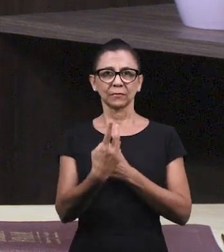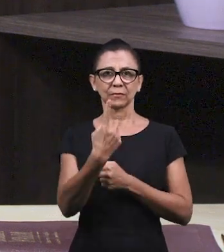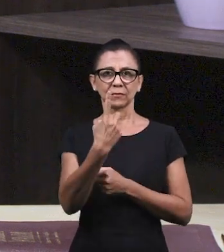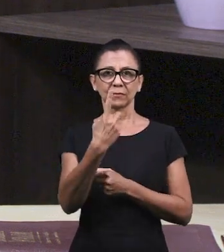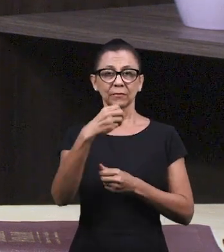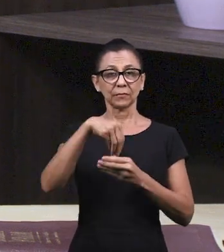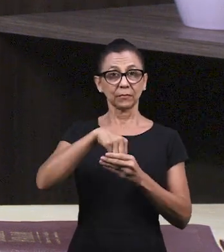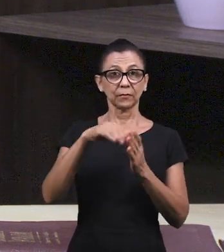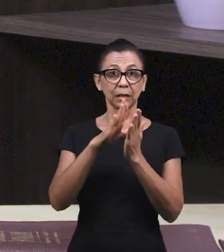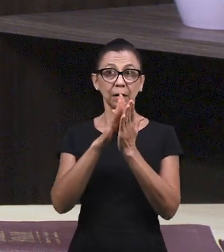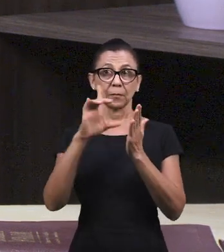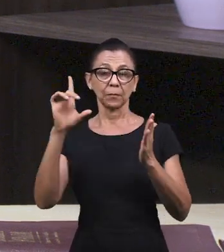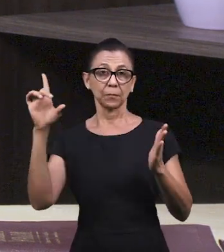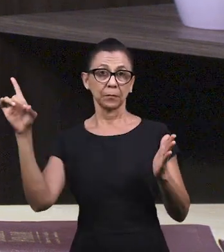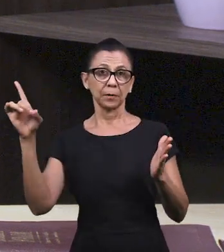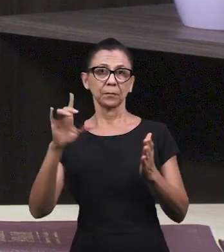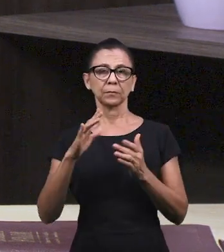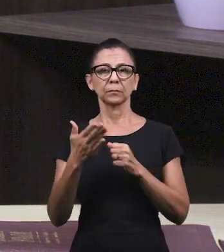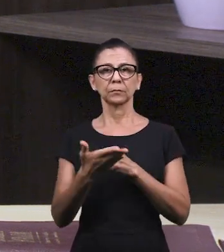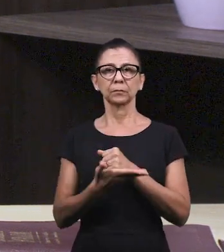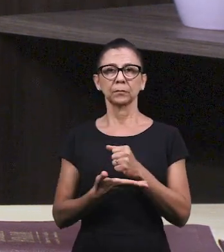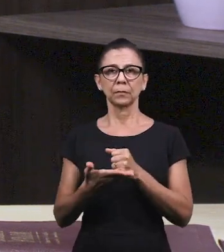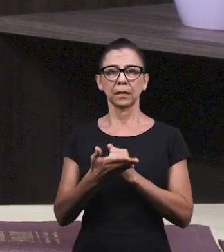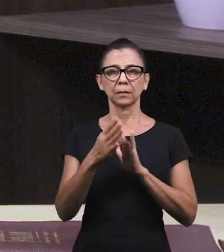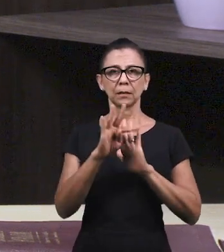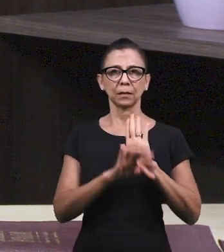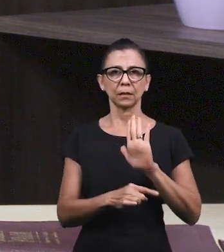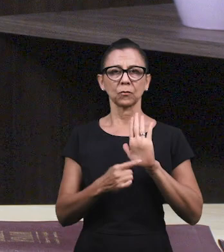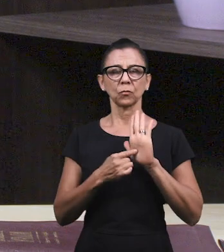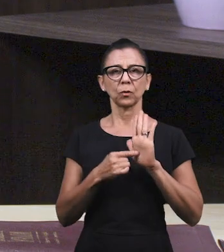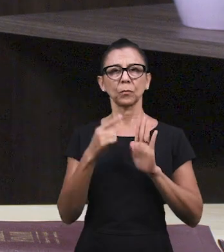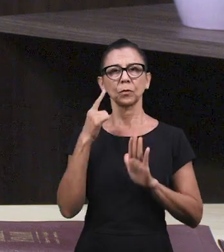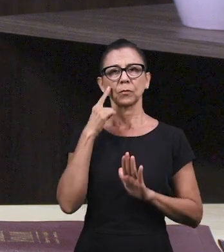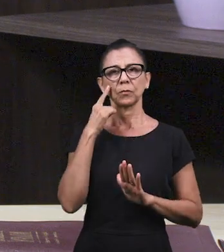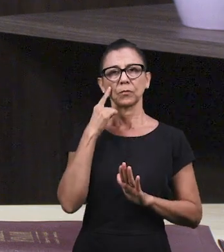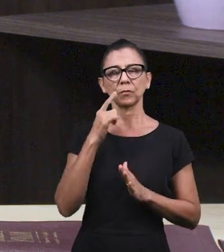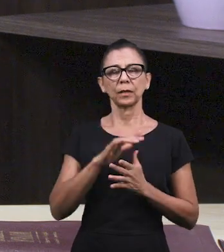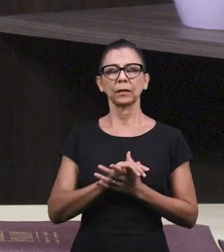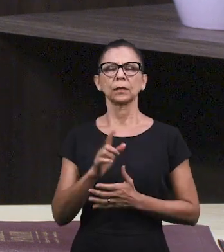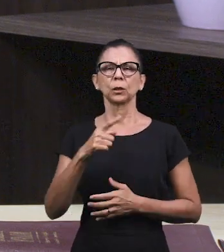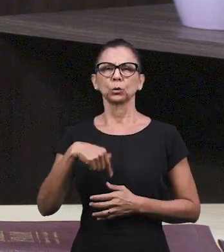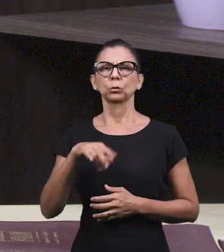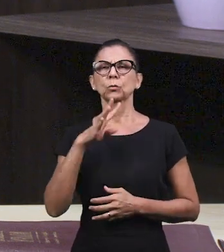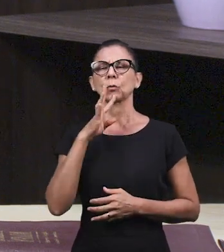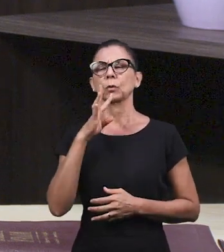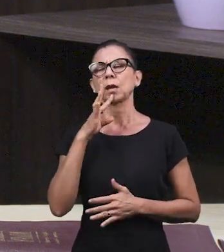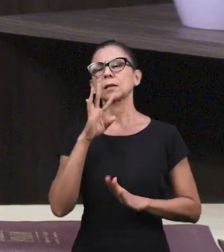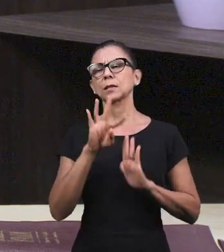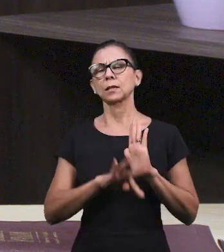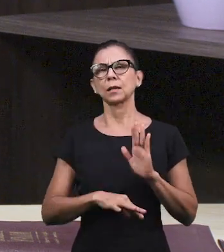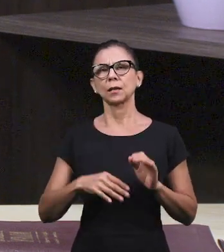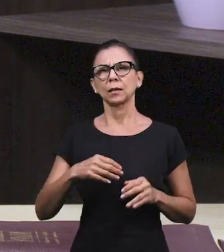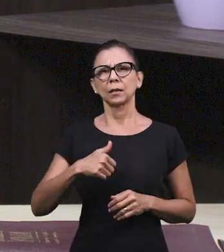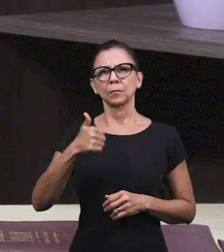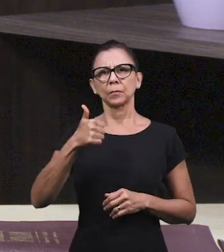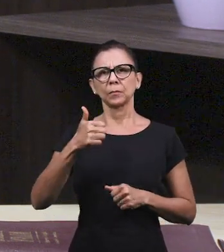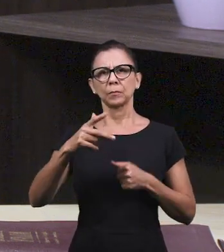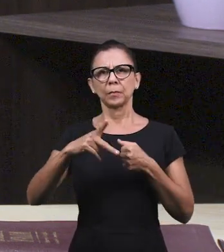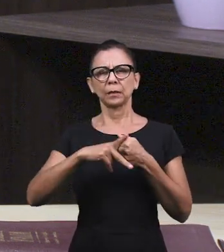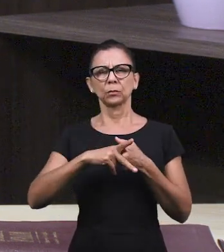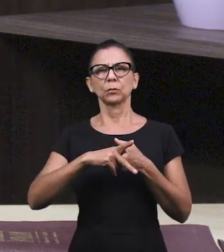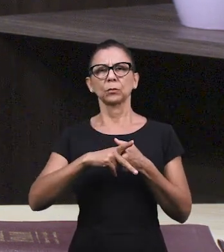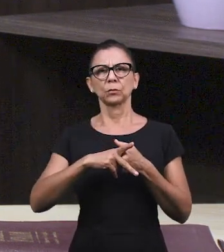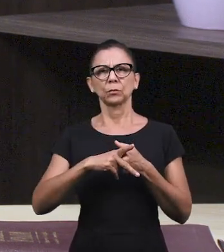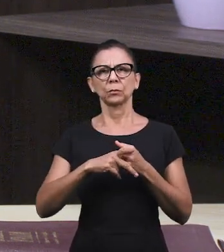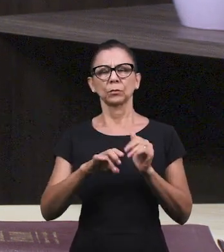nas Escrituras e como texto base para esta edição do programa, nós vamos ler um texto que é bastante conhecido dos irmãos da Igreja Cristã Maranata, 1 Pedro, primeira